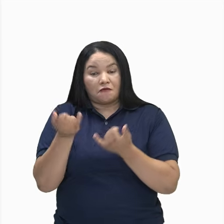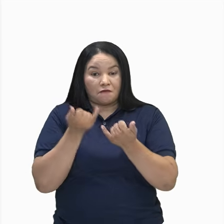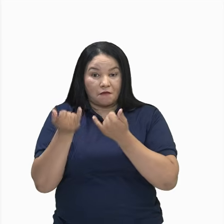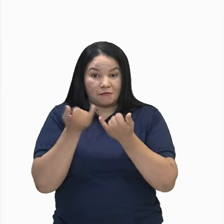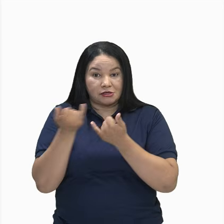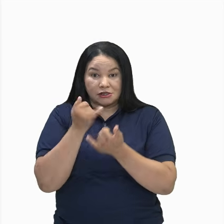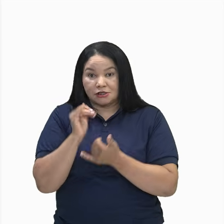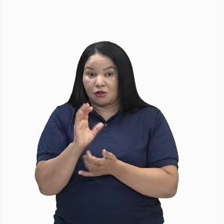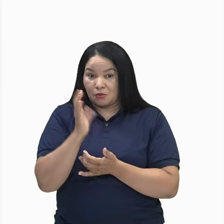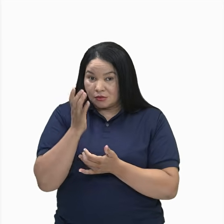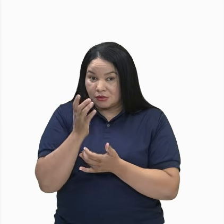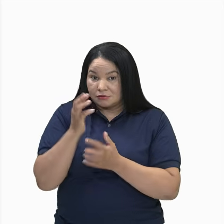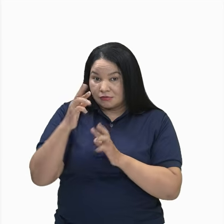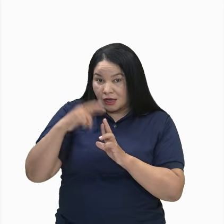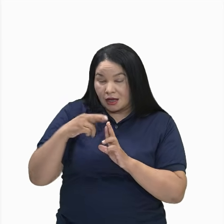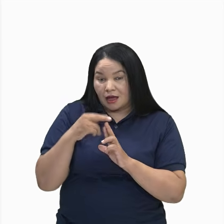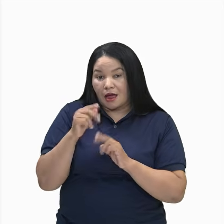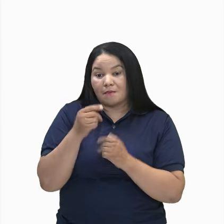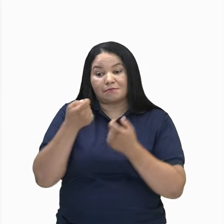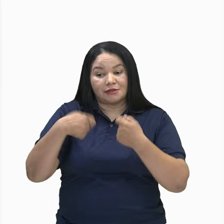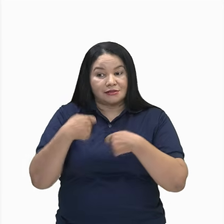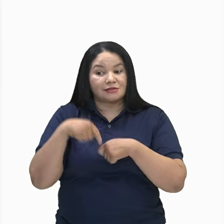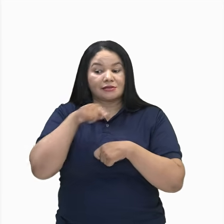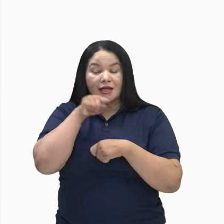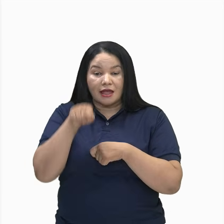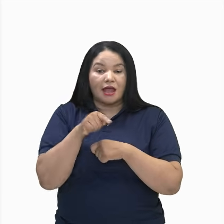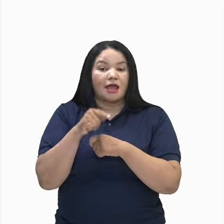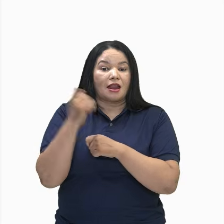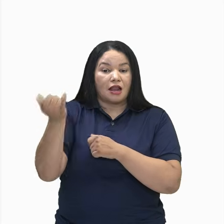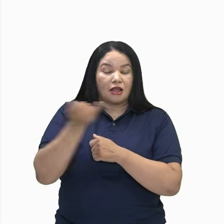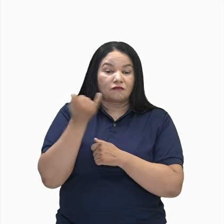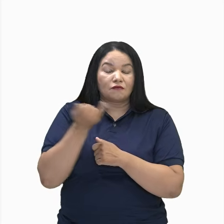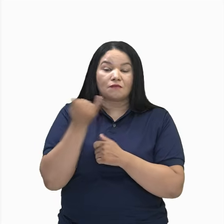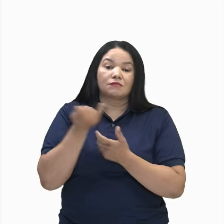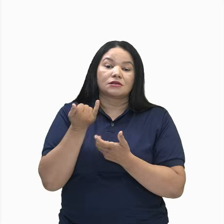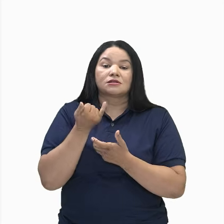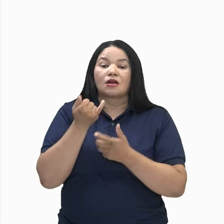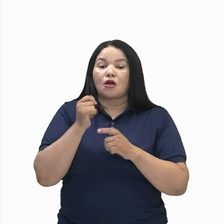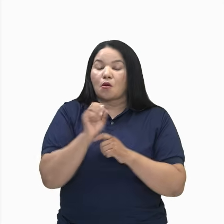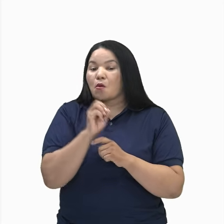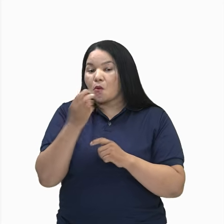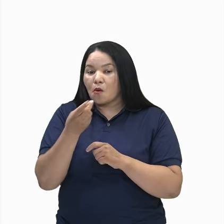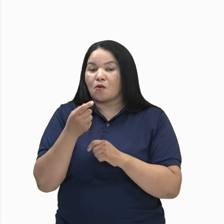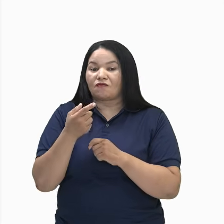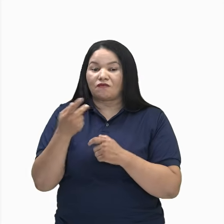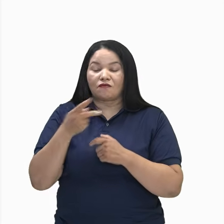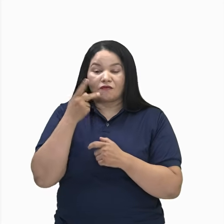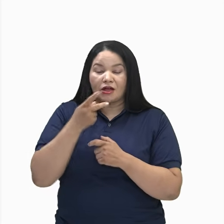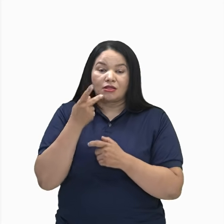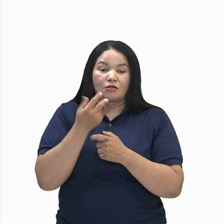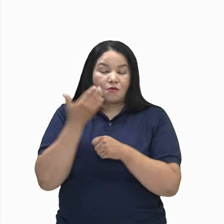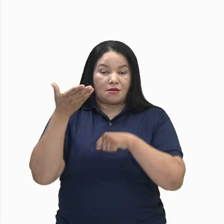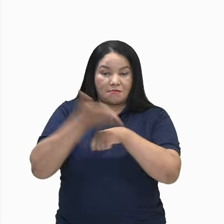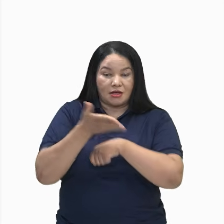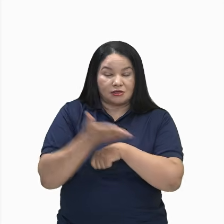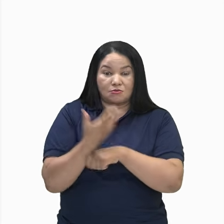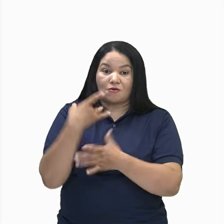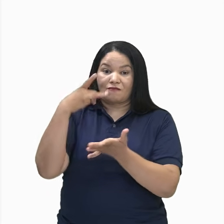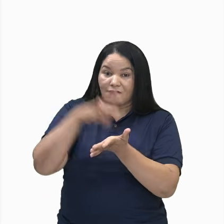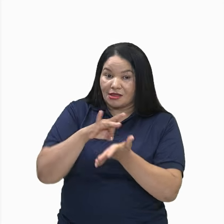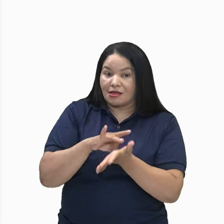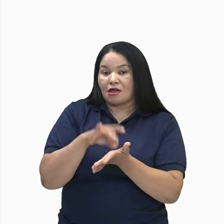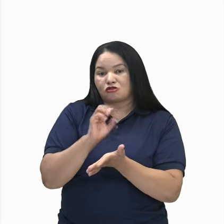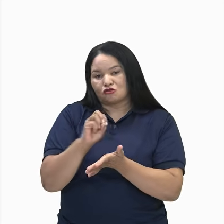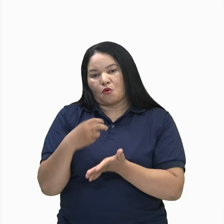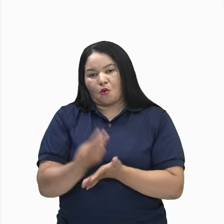É preciso observar se aquela pessoa que falou que participou, realmente participou. Se as informações que